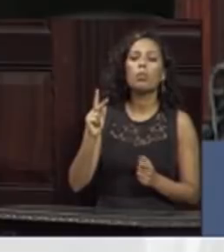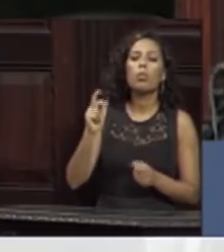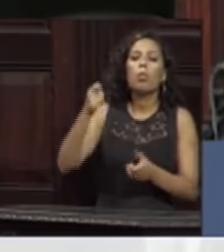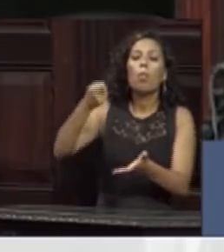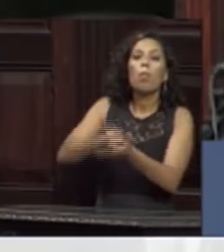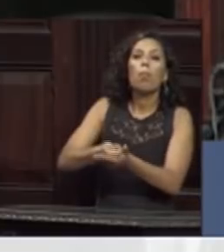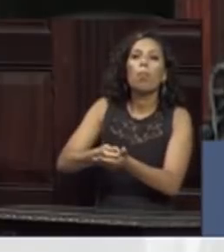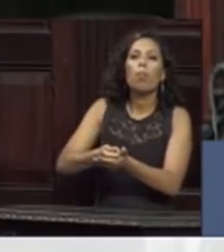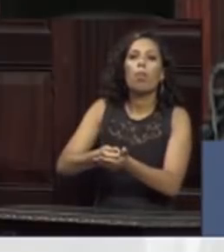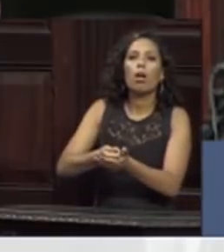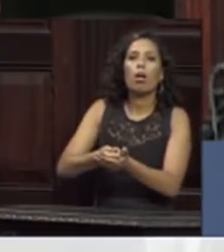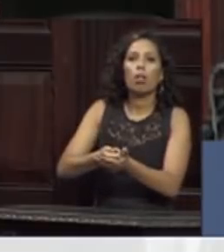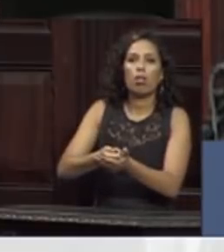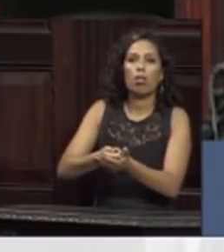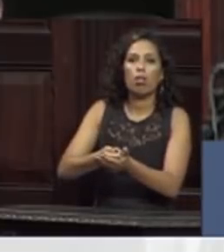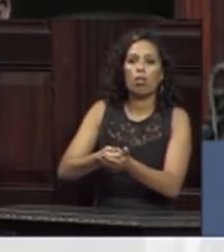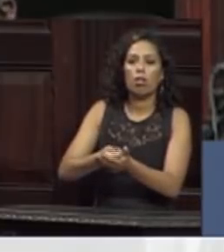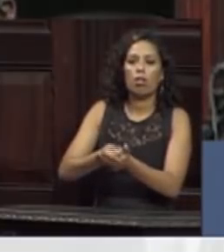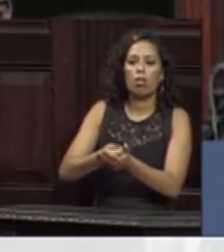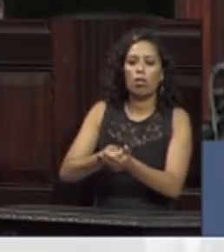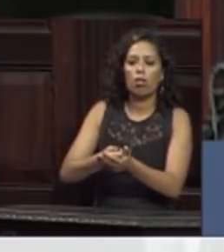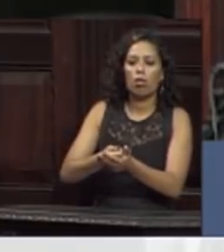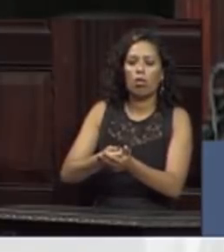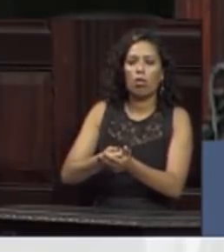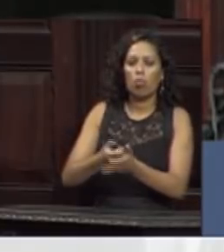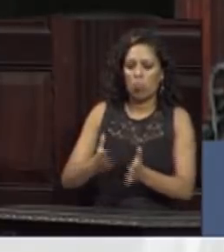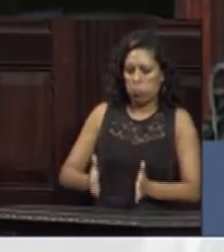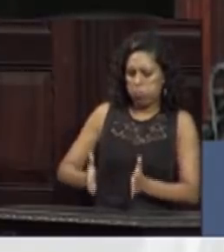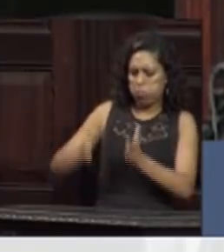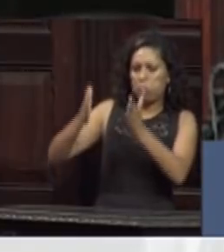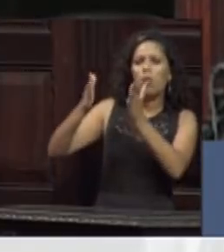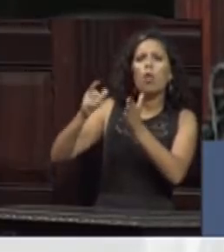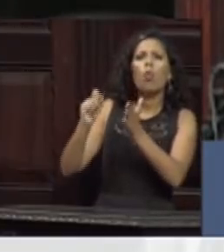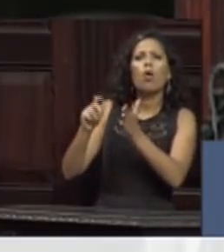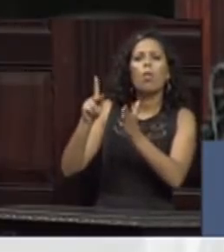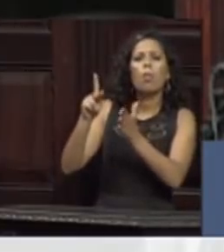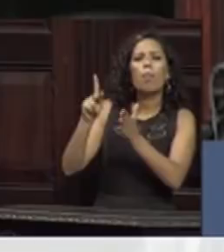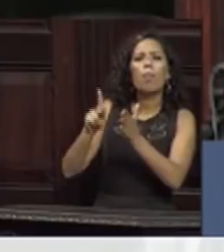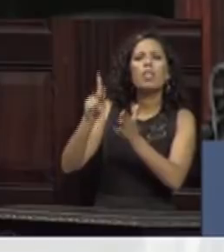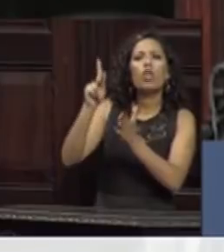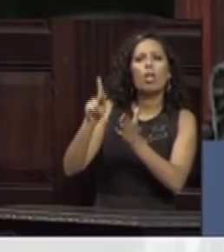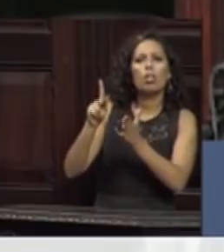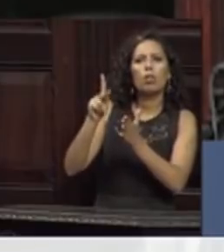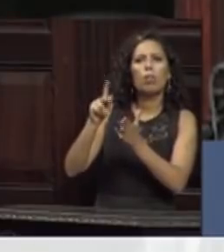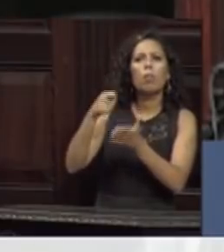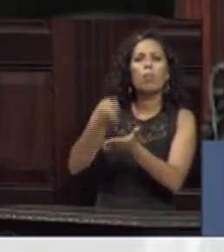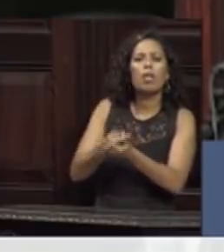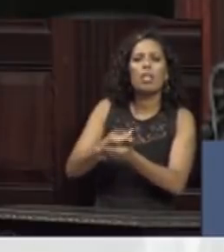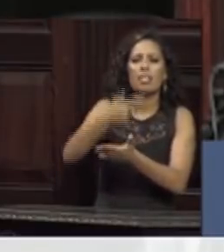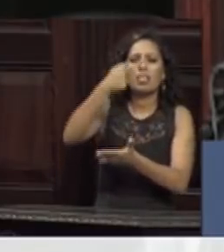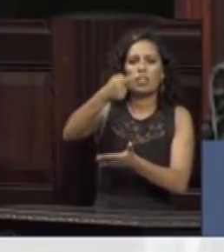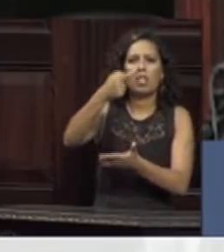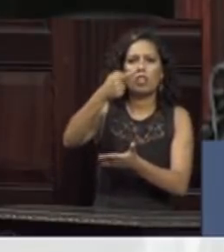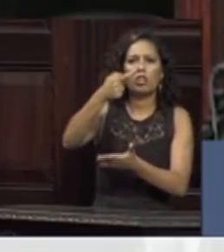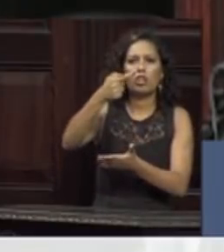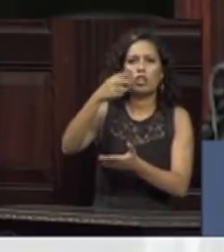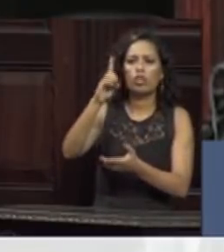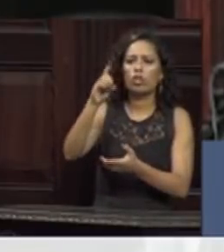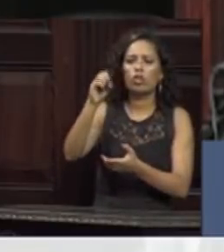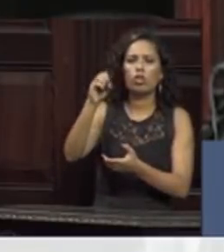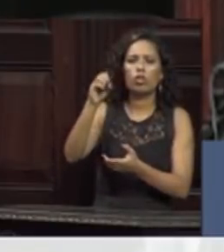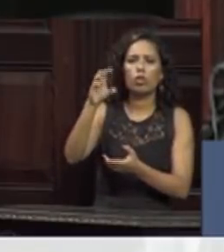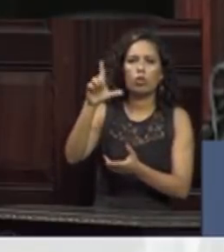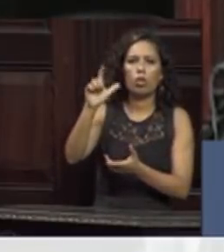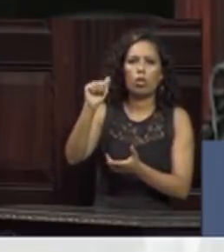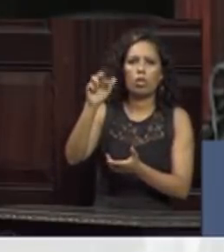e 14 no pós-sal. Por isso que ela está investindo muito no pré-sal, superprodução, deixando os campos maduros de lado.